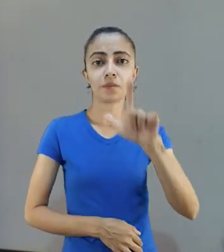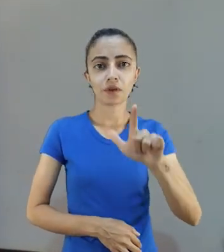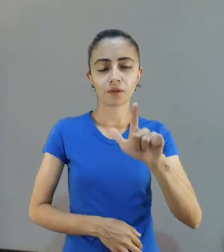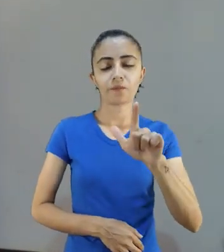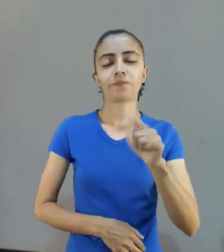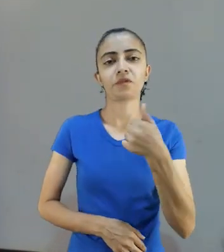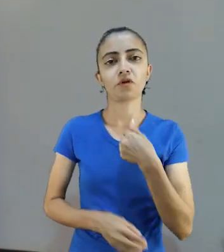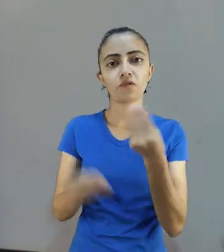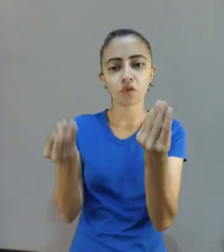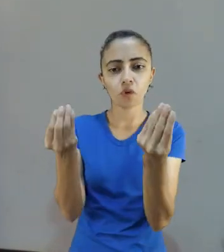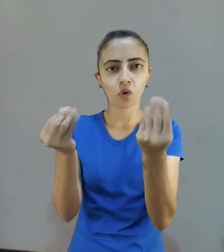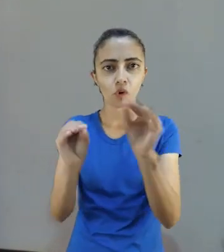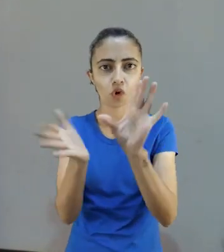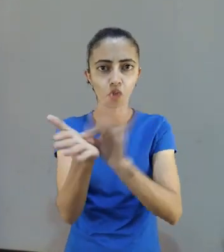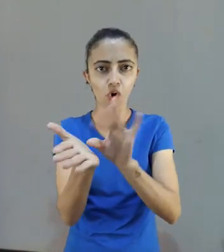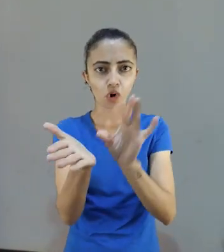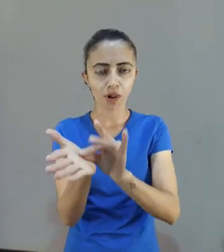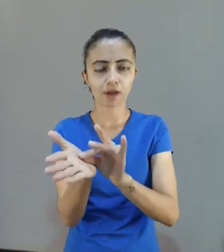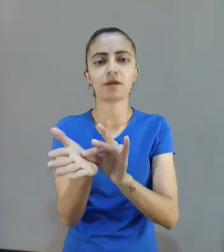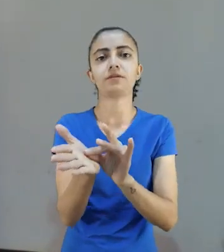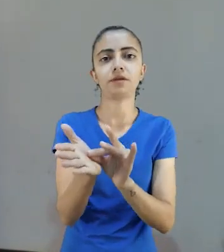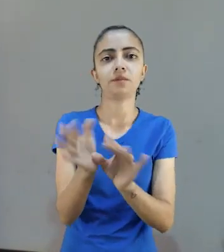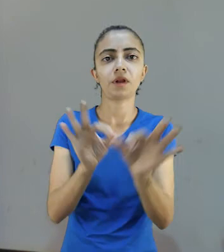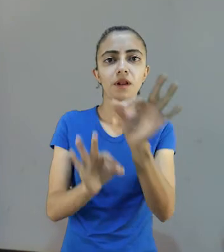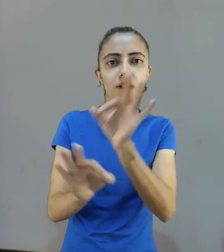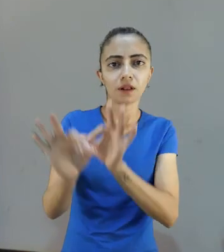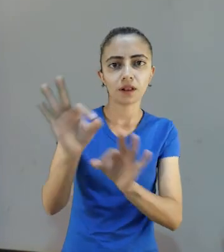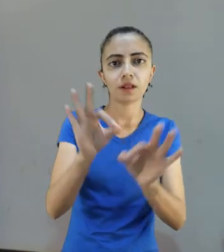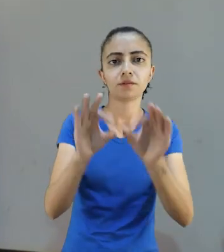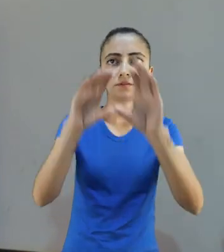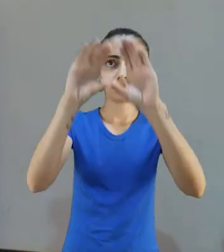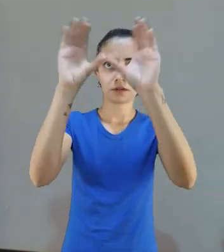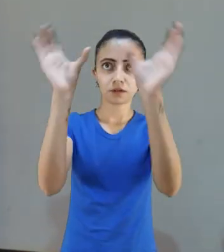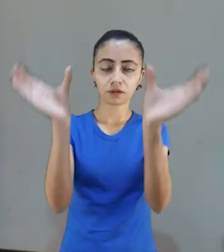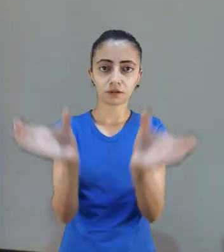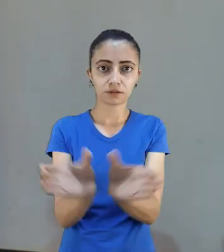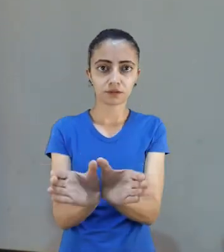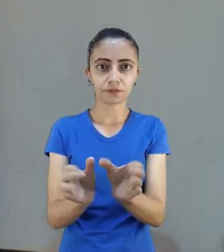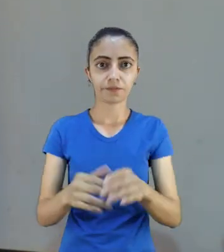que é onde eu vou dar o acabamento da guirlanda.